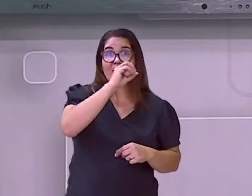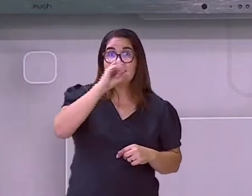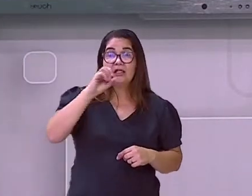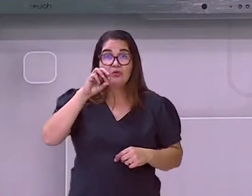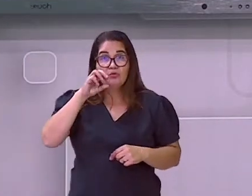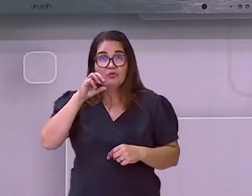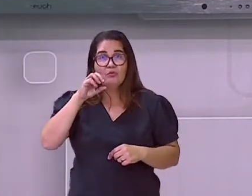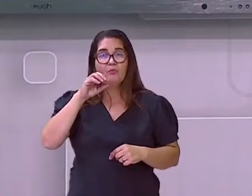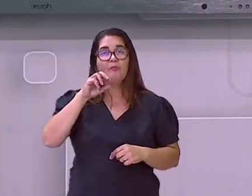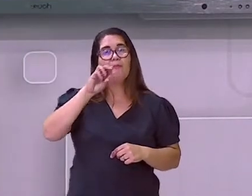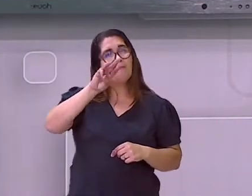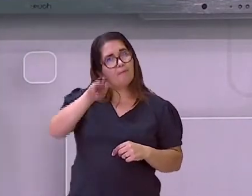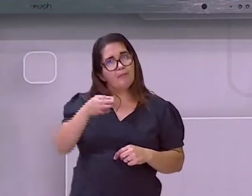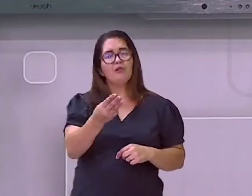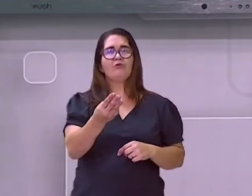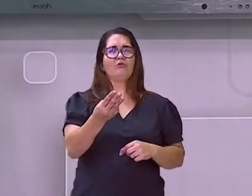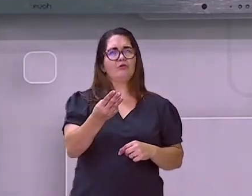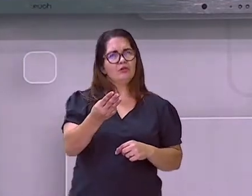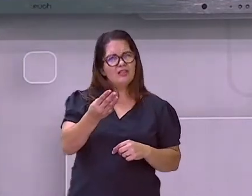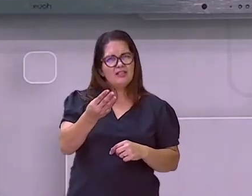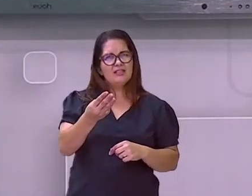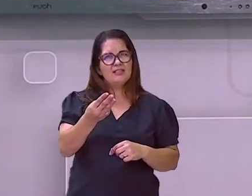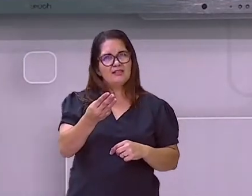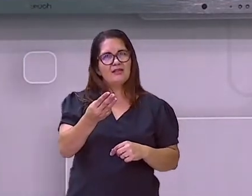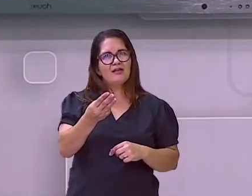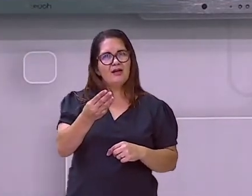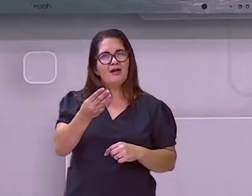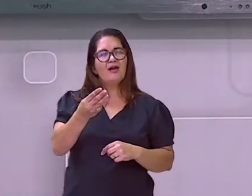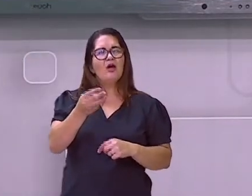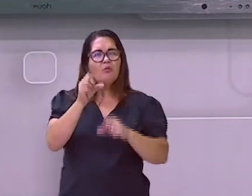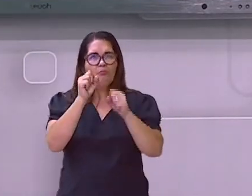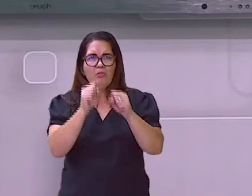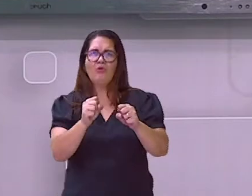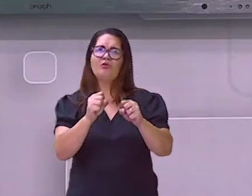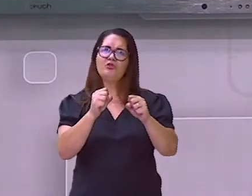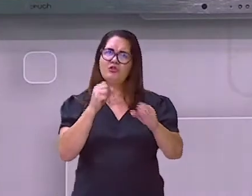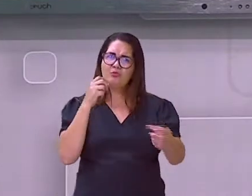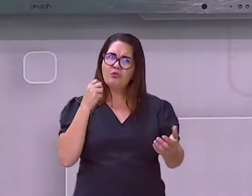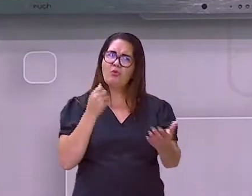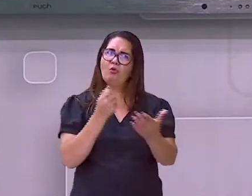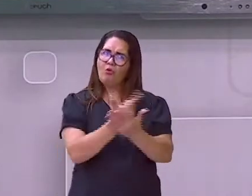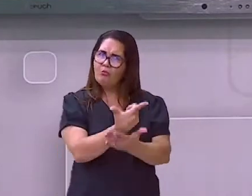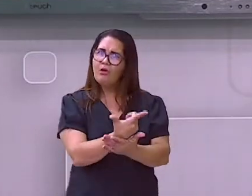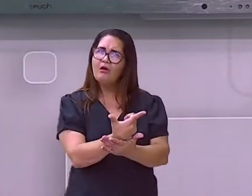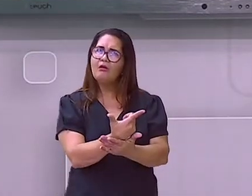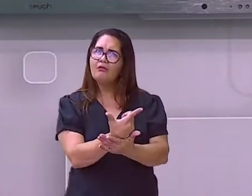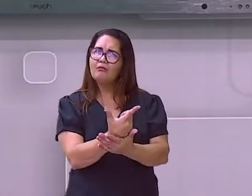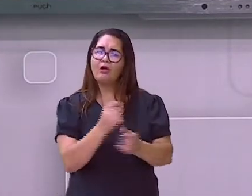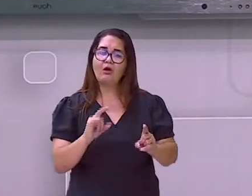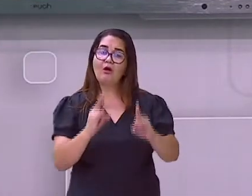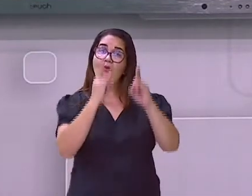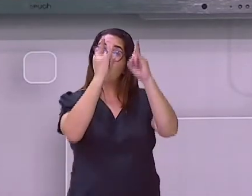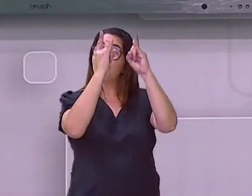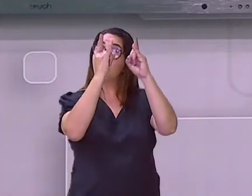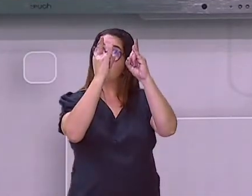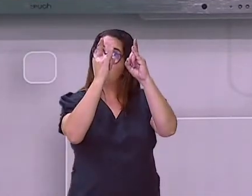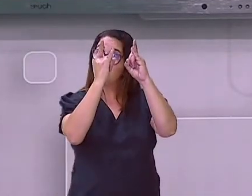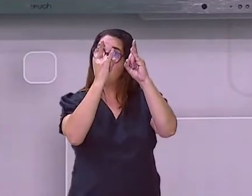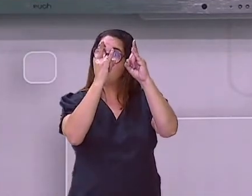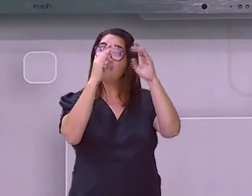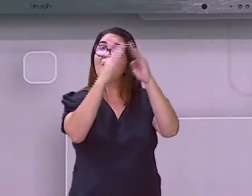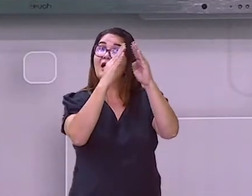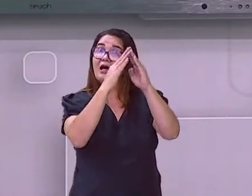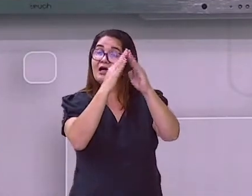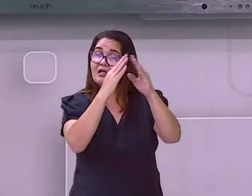Mas e aí? Todas as pessoas que ali vivem têm esse